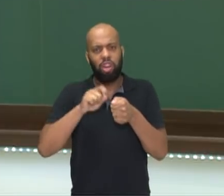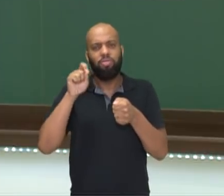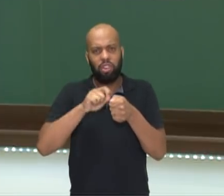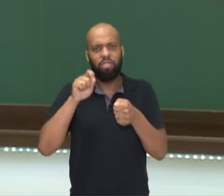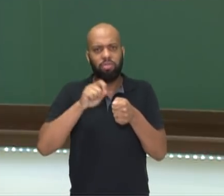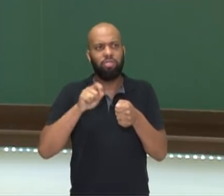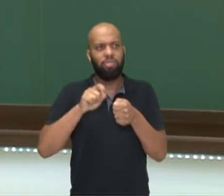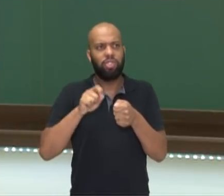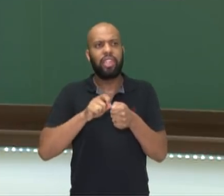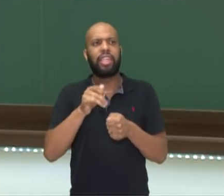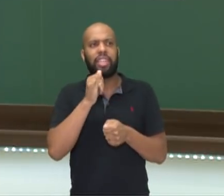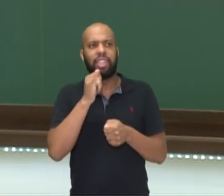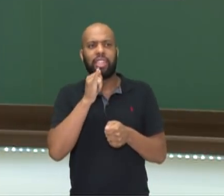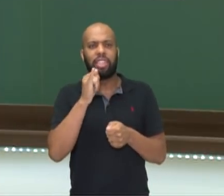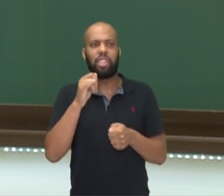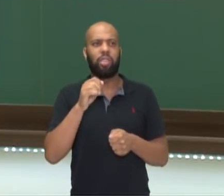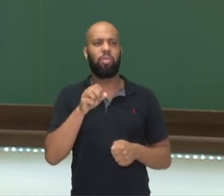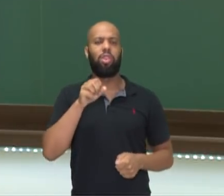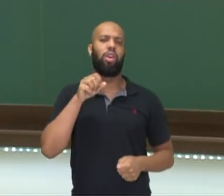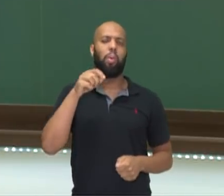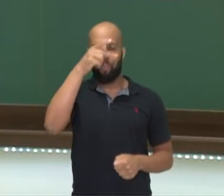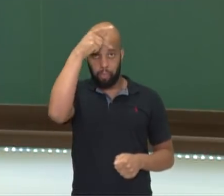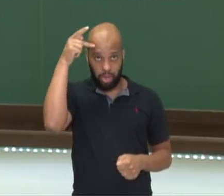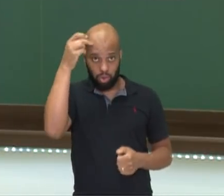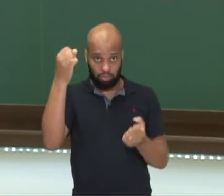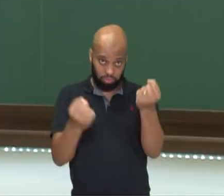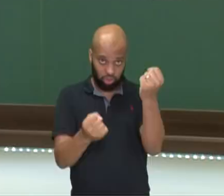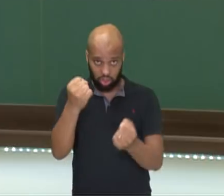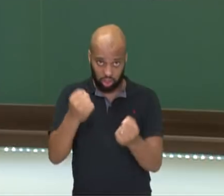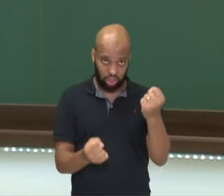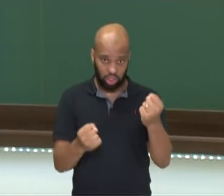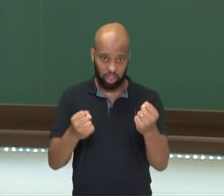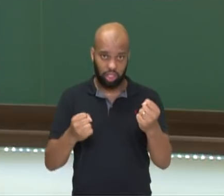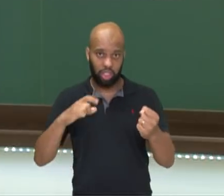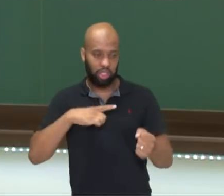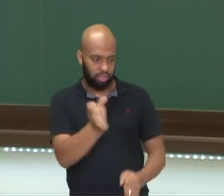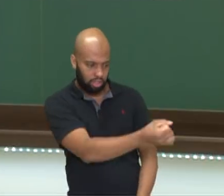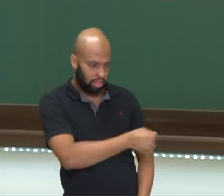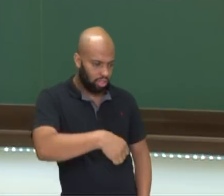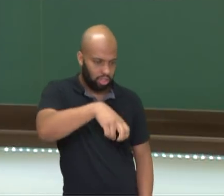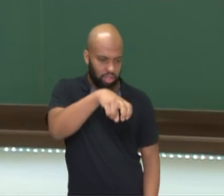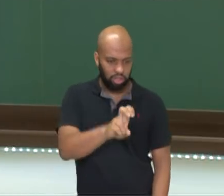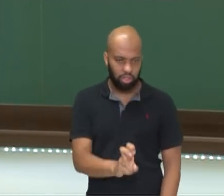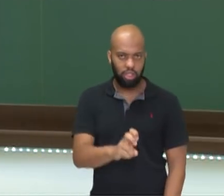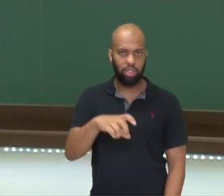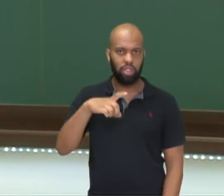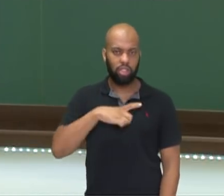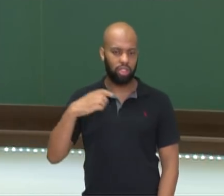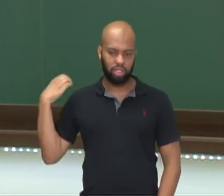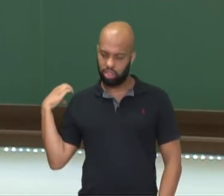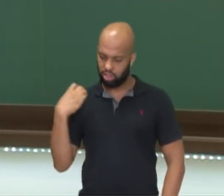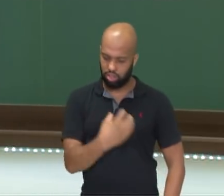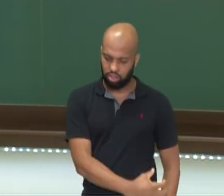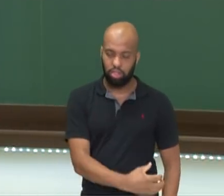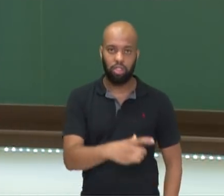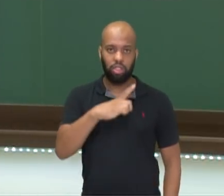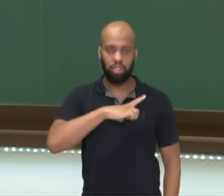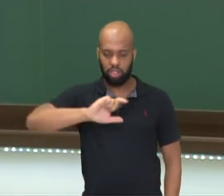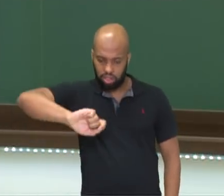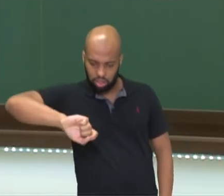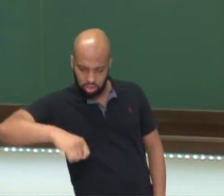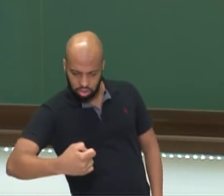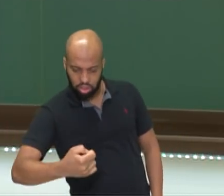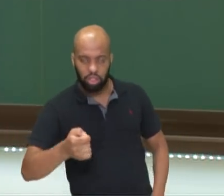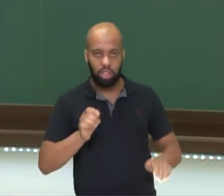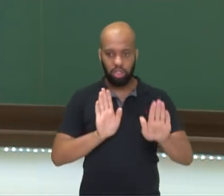repetitivamente. Eu entro no carro, que para quem dirige, claro, não é o caso de vocês. Liga a chave, põe o pé na embreagem, põe a marcha, acelera. É um